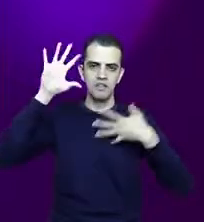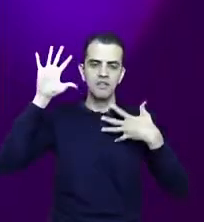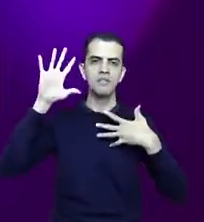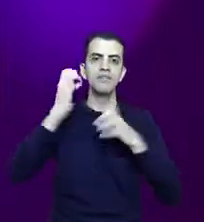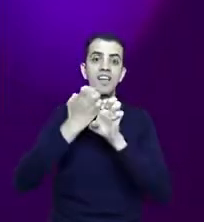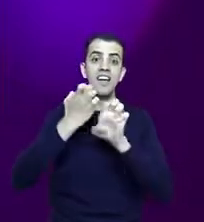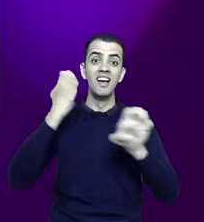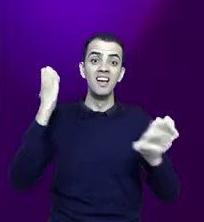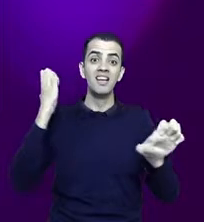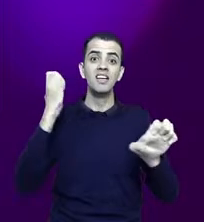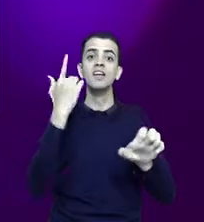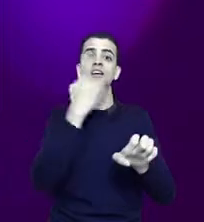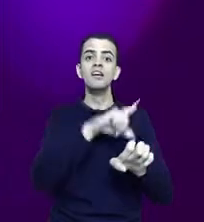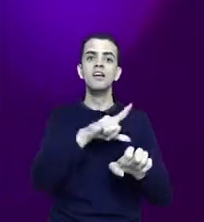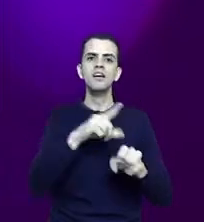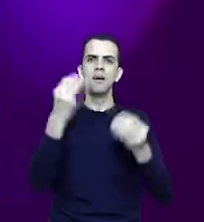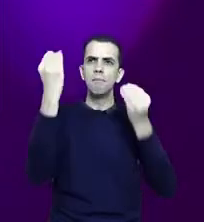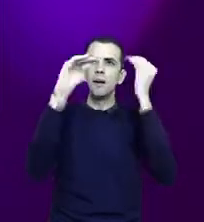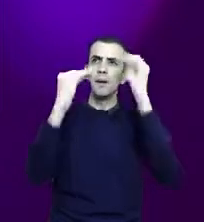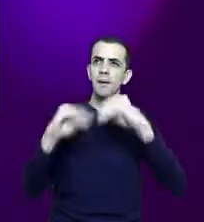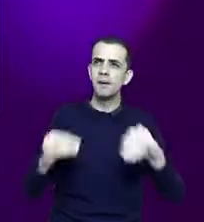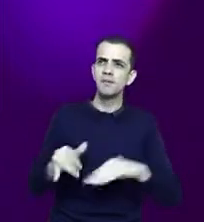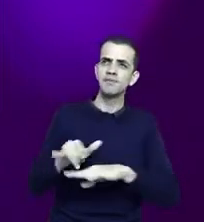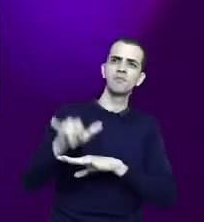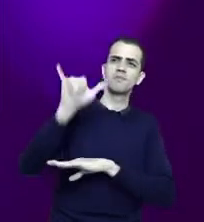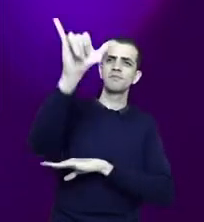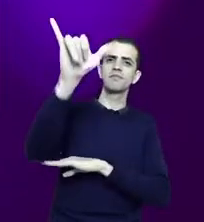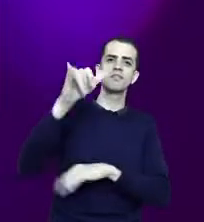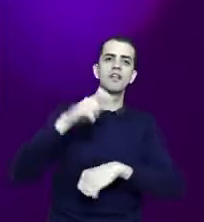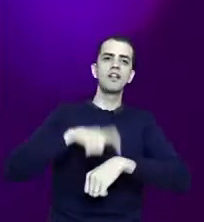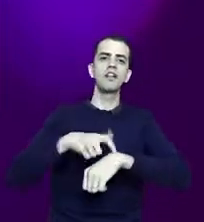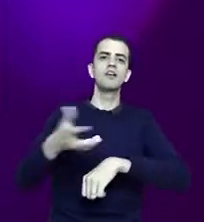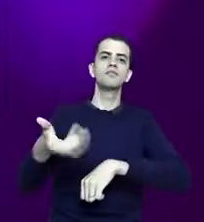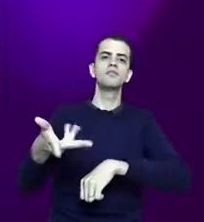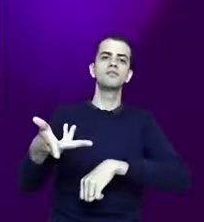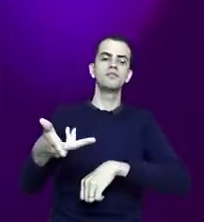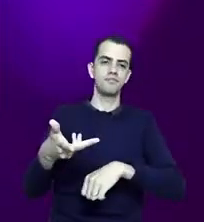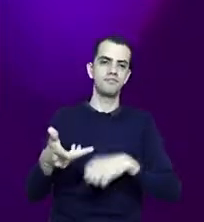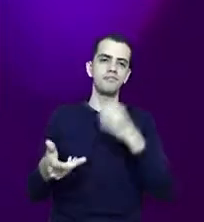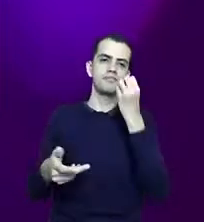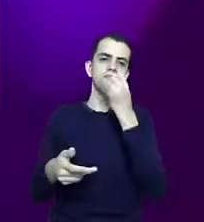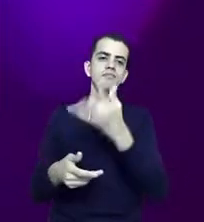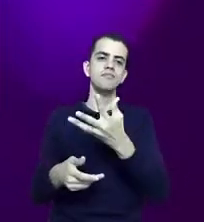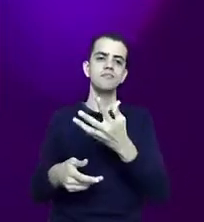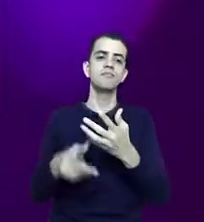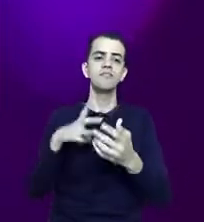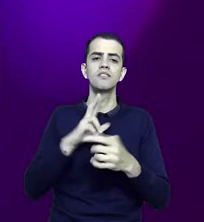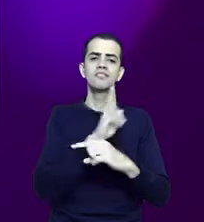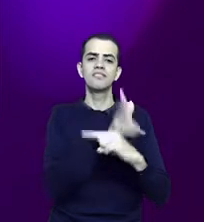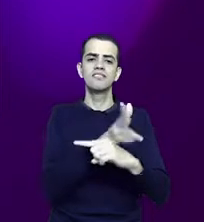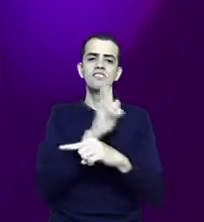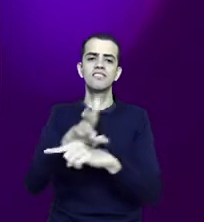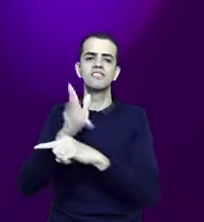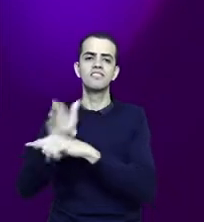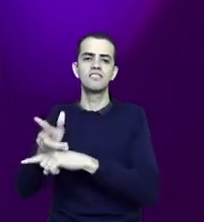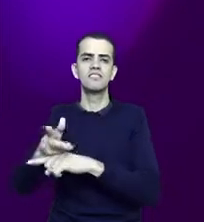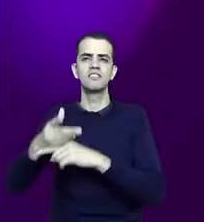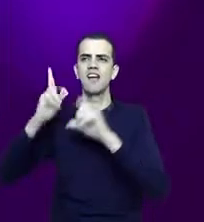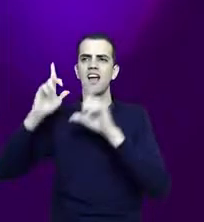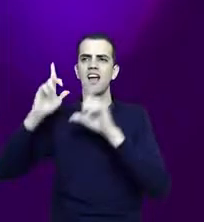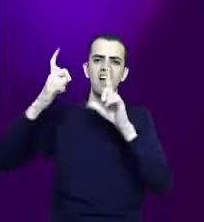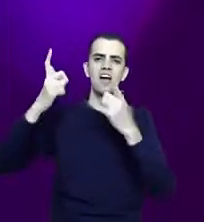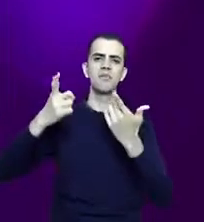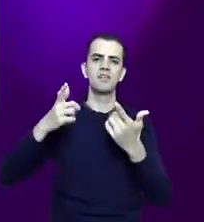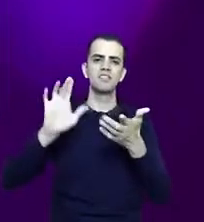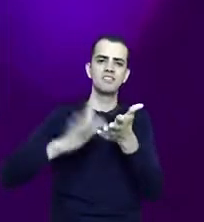ter uma otimização do tempo na montagem dos aviões. E a gente sabe que o uso desses dispositivos, câmeras, móveis e tablets, já estão incorporados